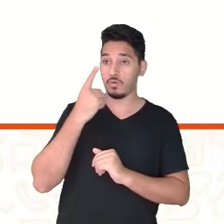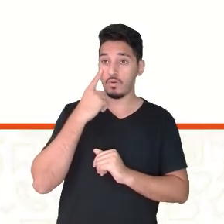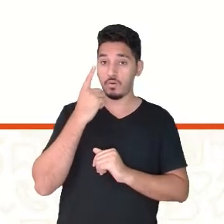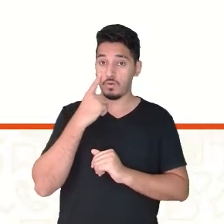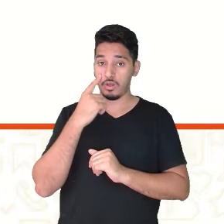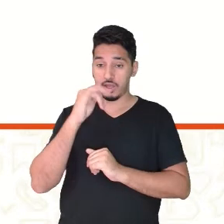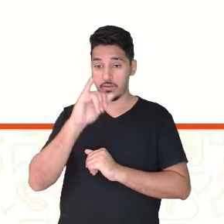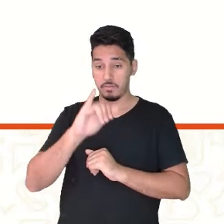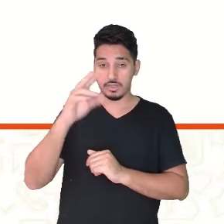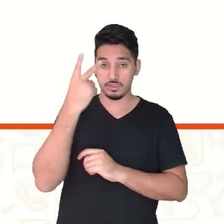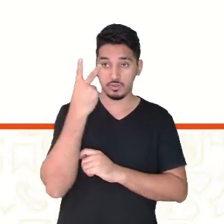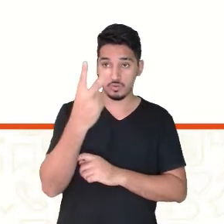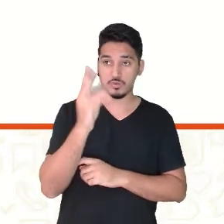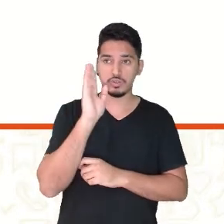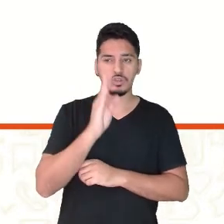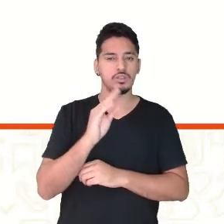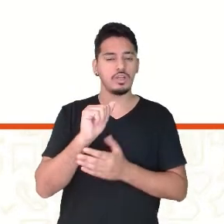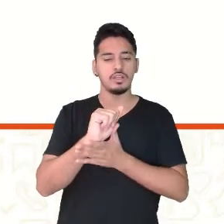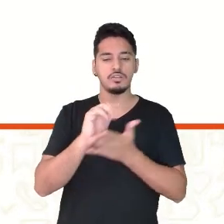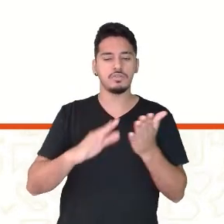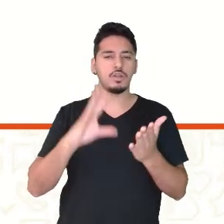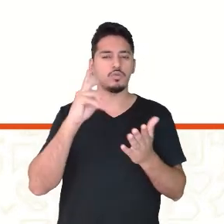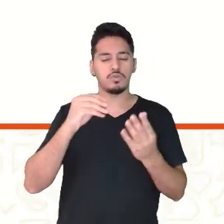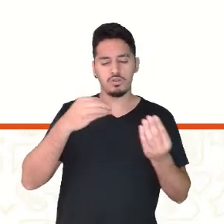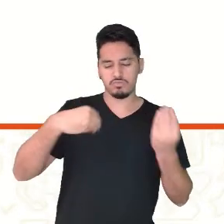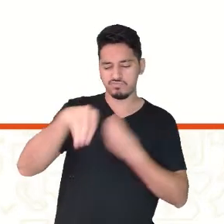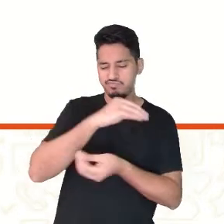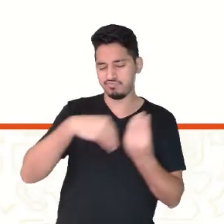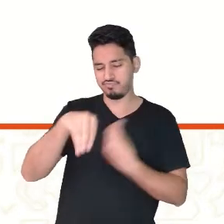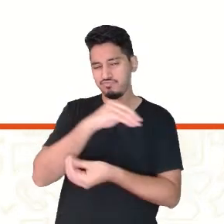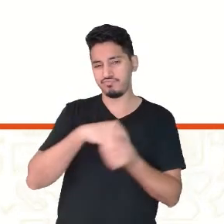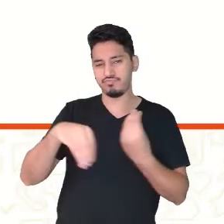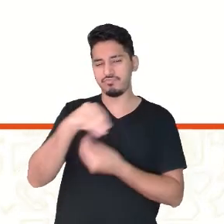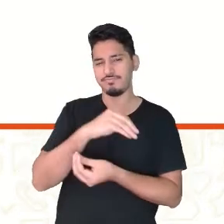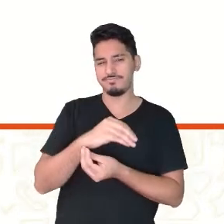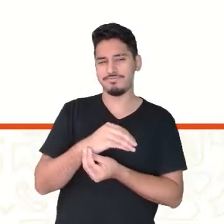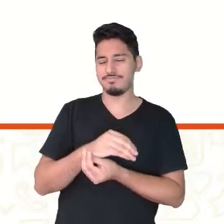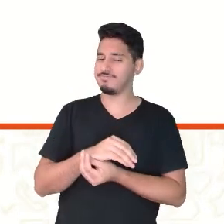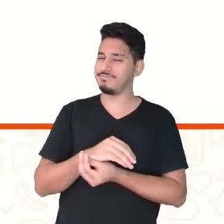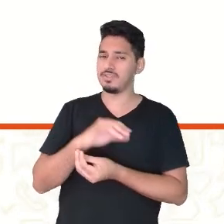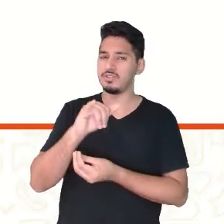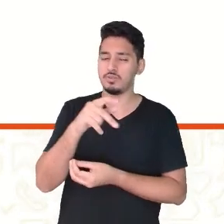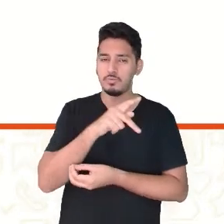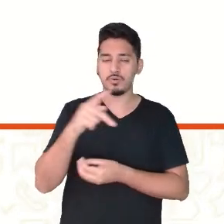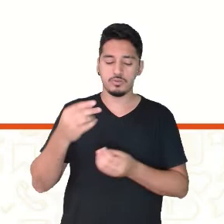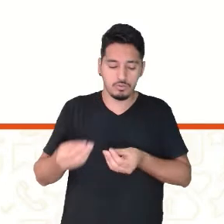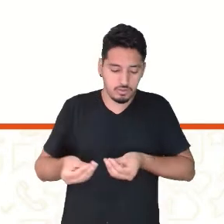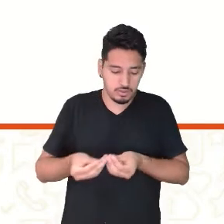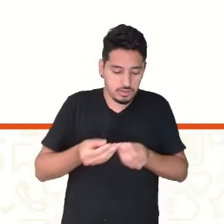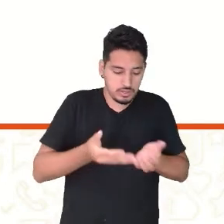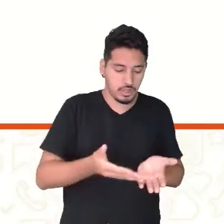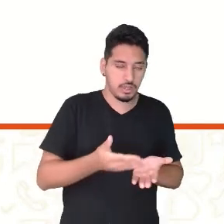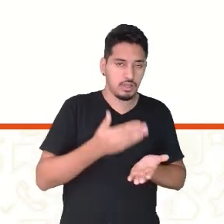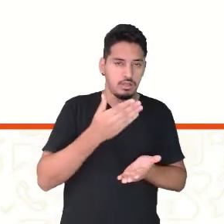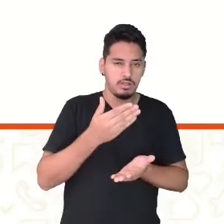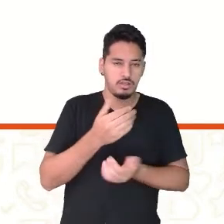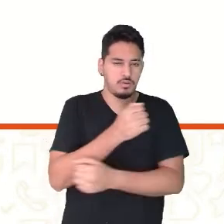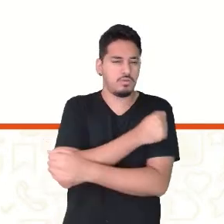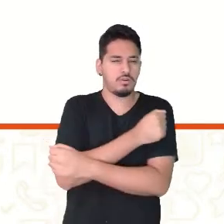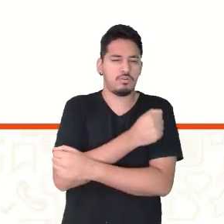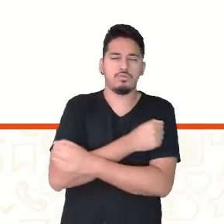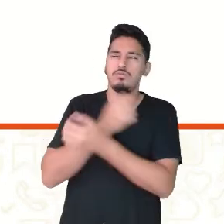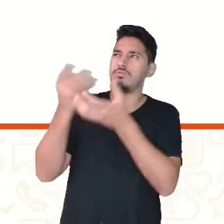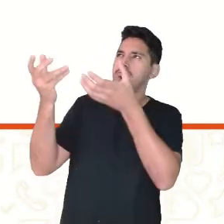ele já tem a atividade toda misturada. Então, se o professor entrega essa atividade, não